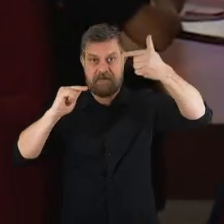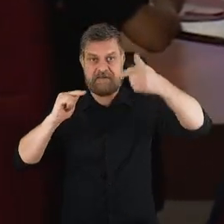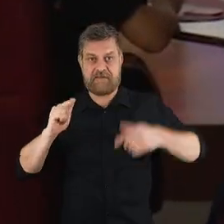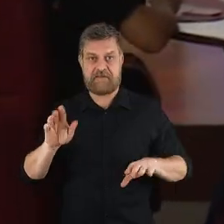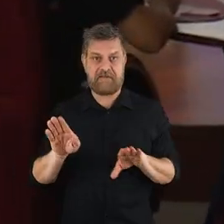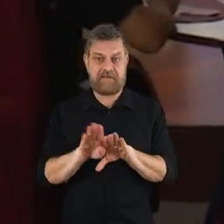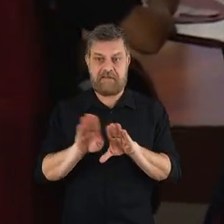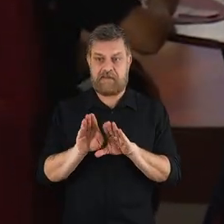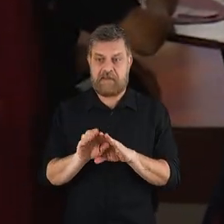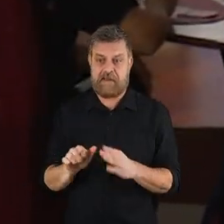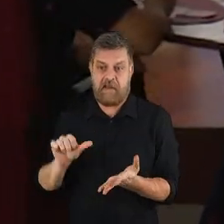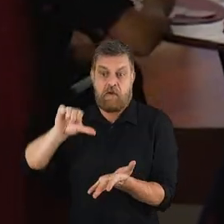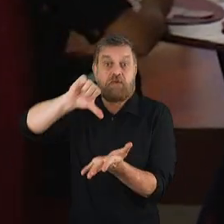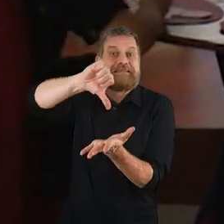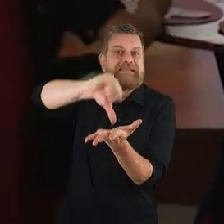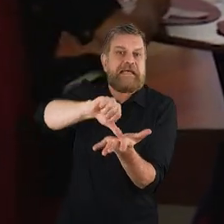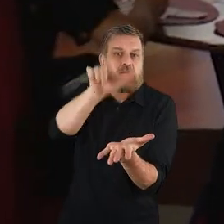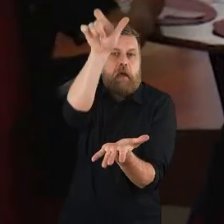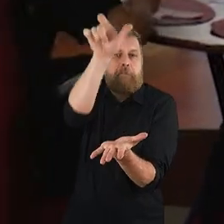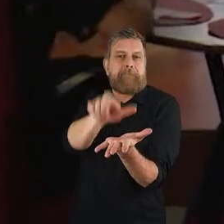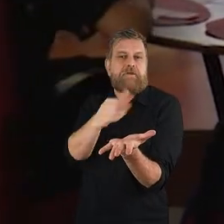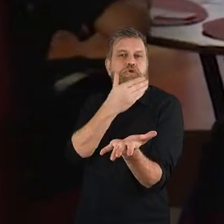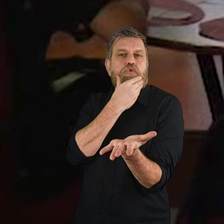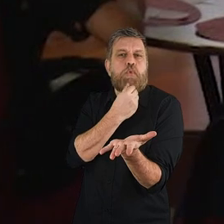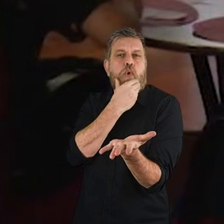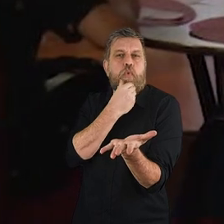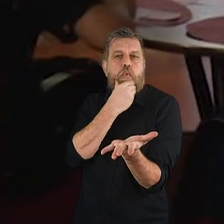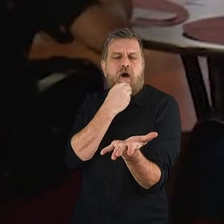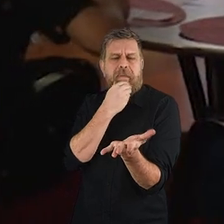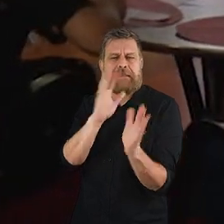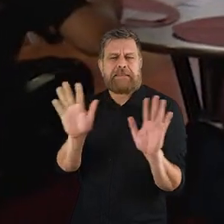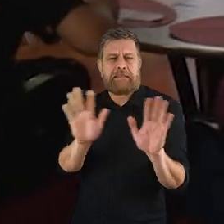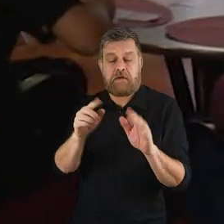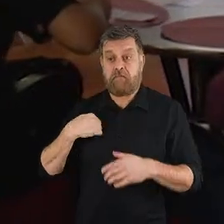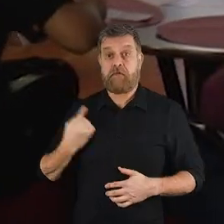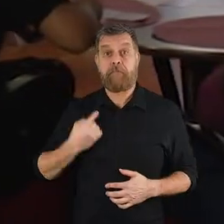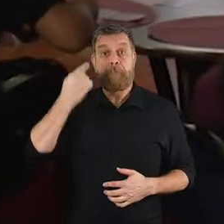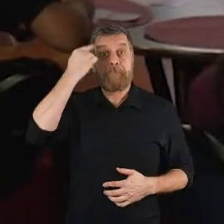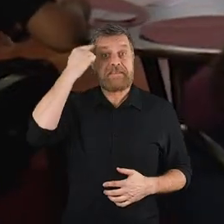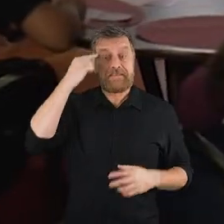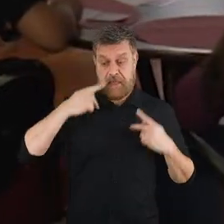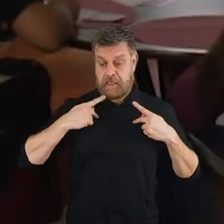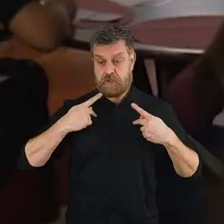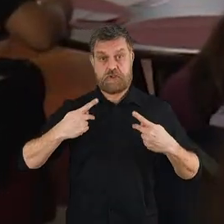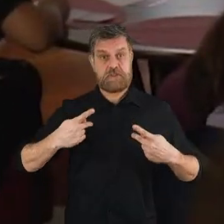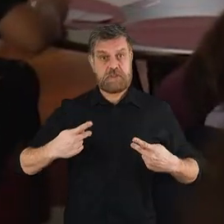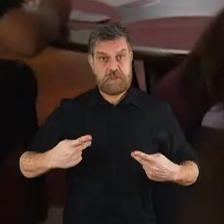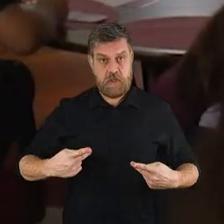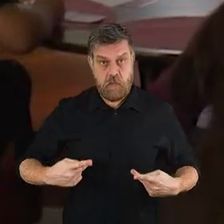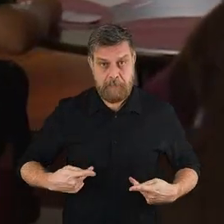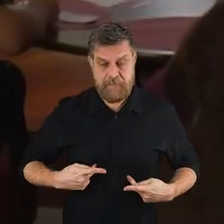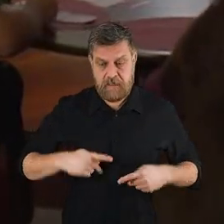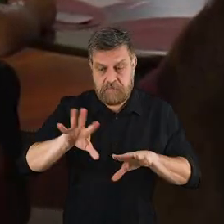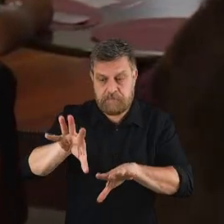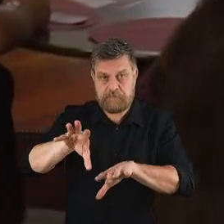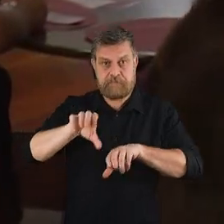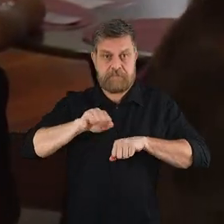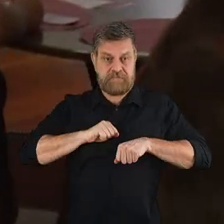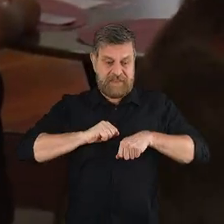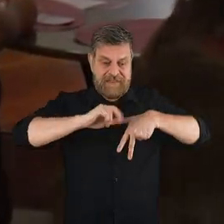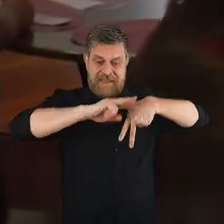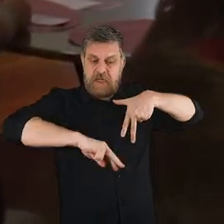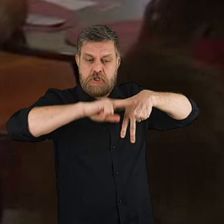do falogocentrismo, né, do androcentrismo. Então, vamos falar ser humano, porque aí, em princípio, estão incorporadas todos os